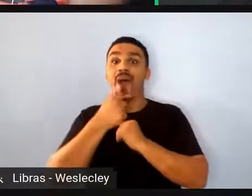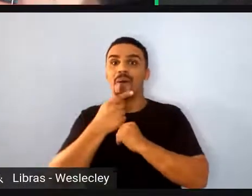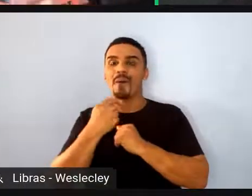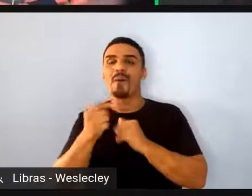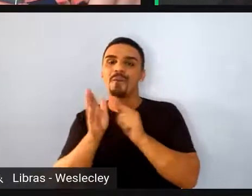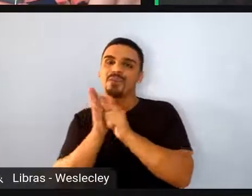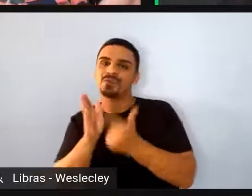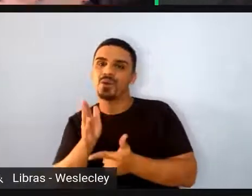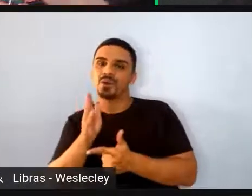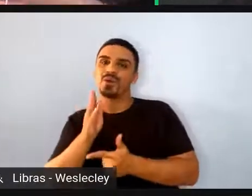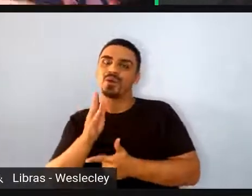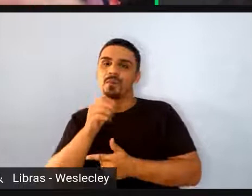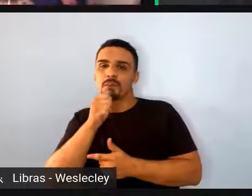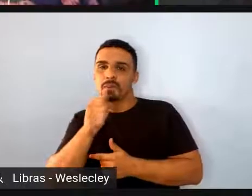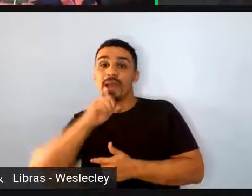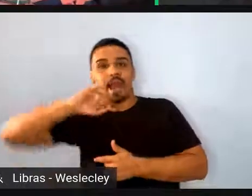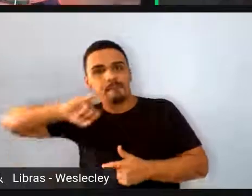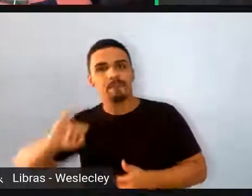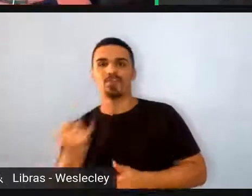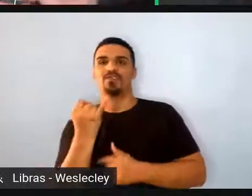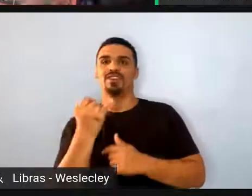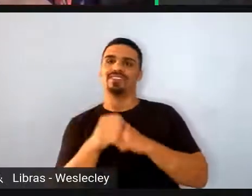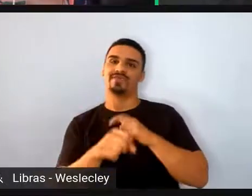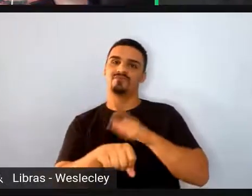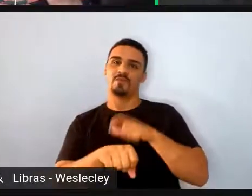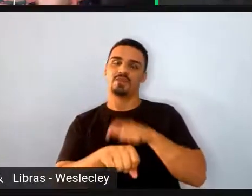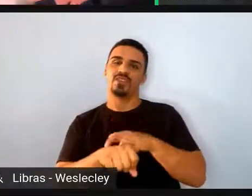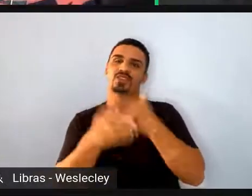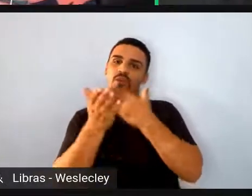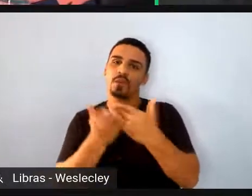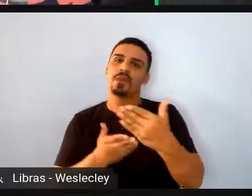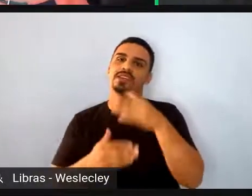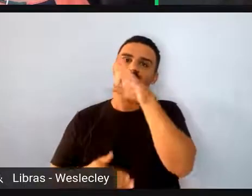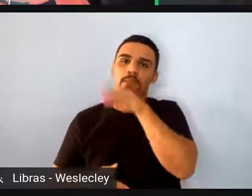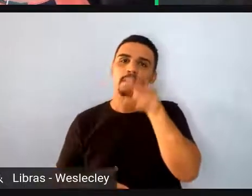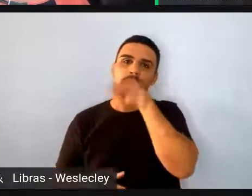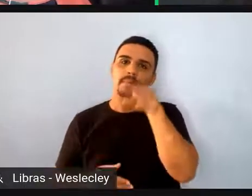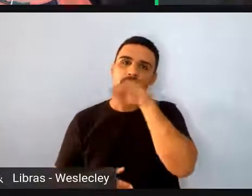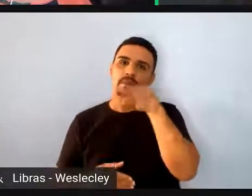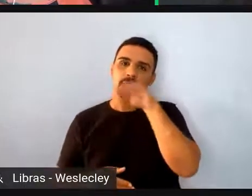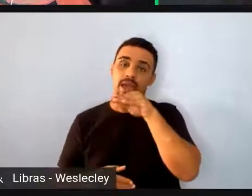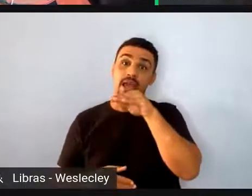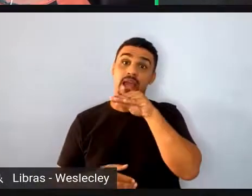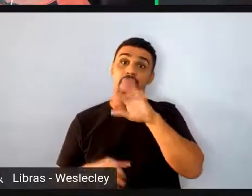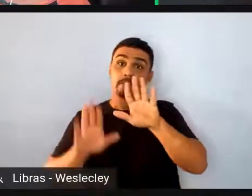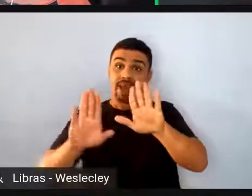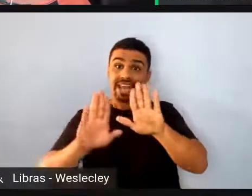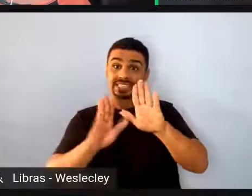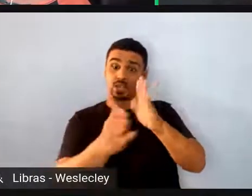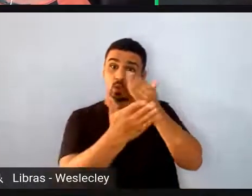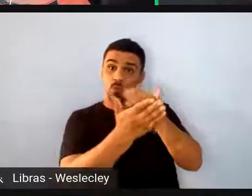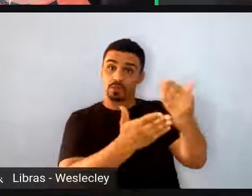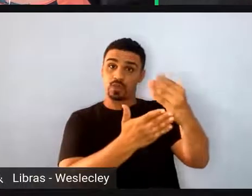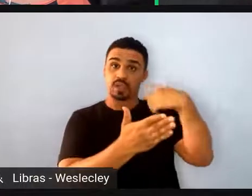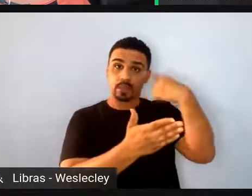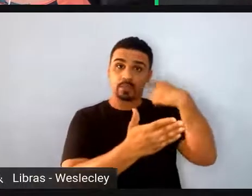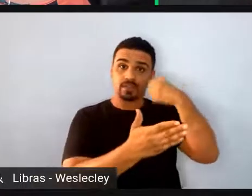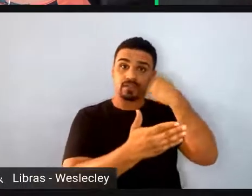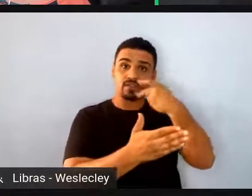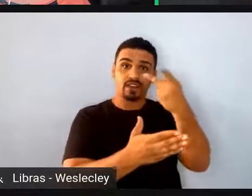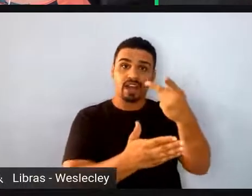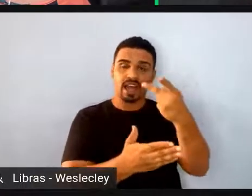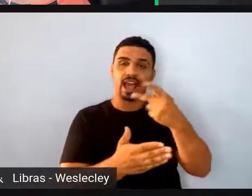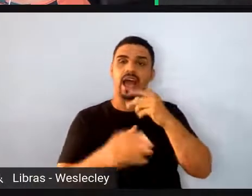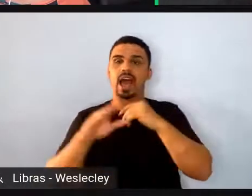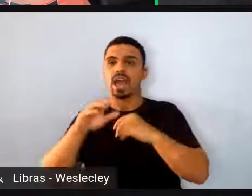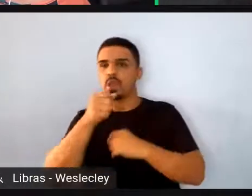E aí depois, quando o parlamentar volta a falar, volta para o parlamentar e o jornalista fica quietinho. Jenny, eu tenho algumas perguntas aqui das pessoas que